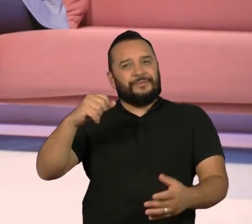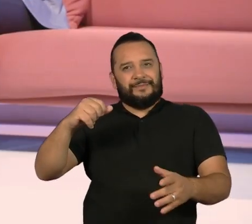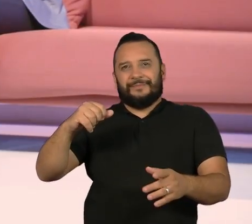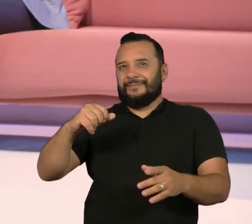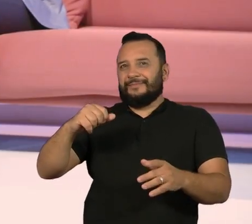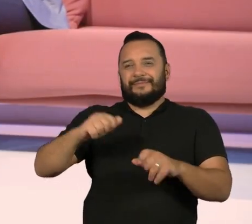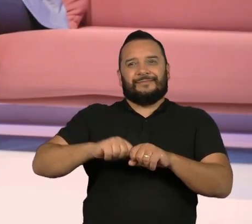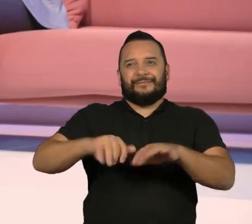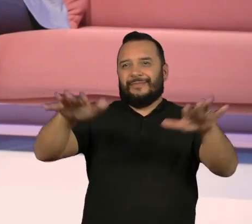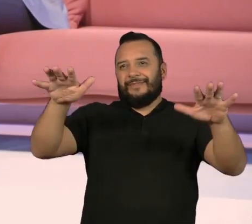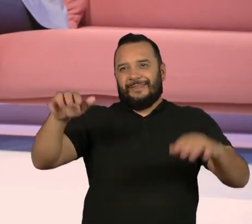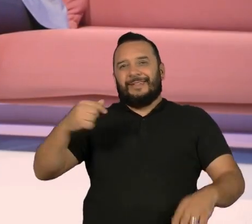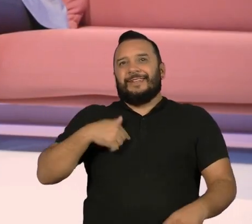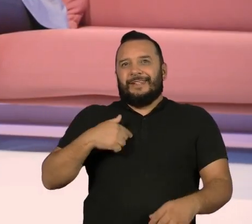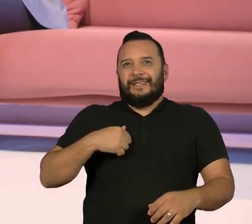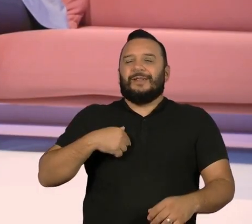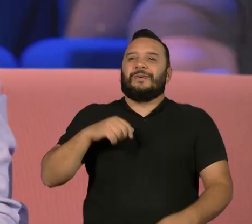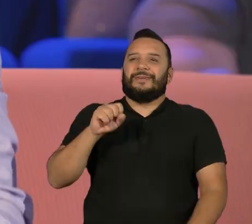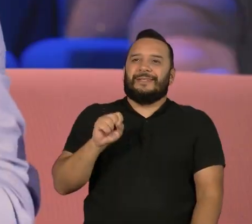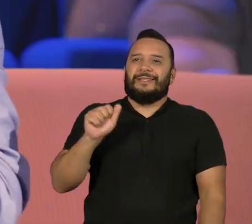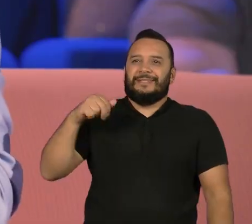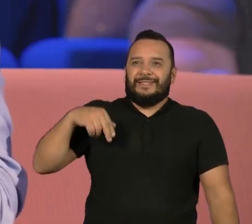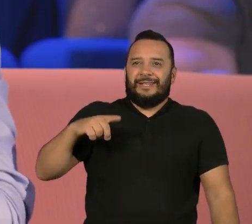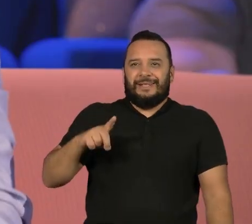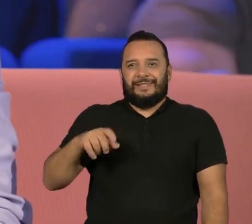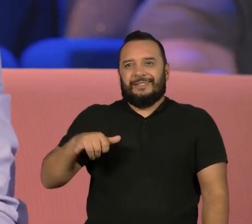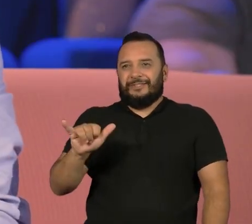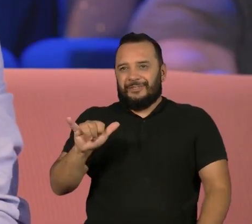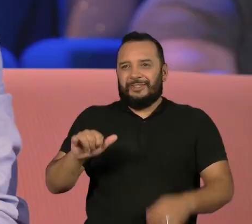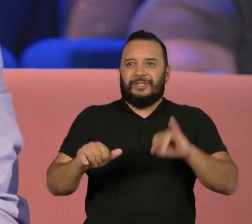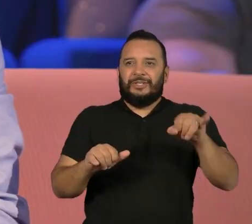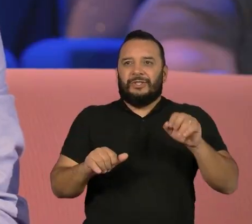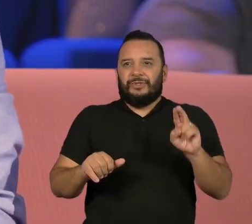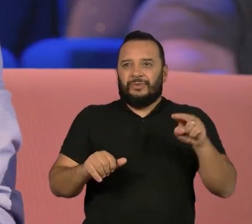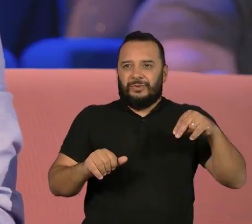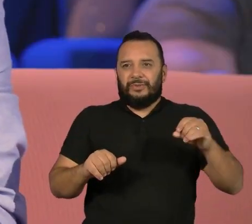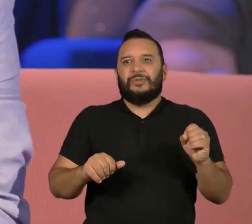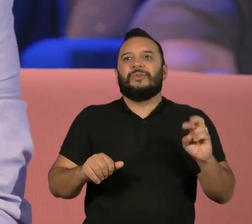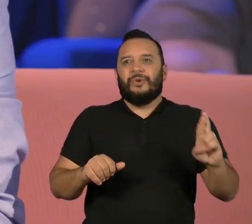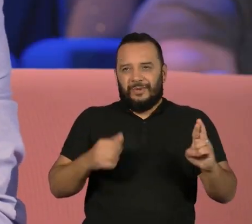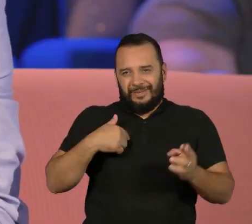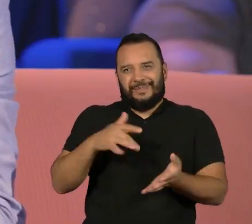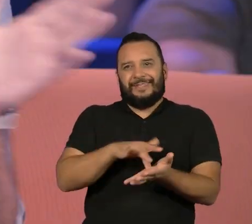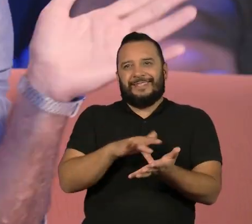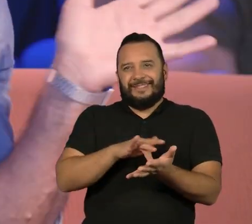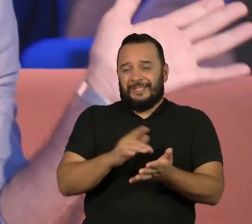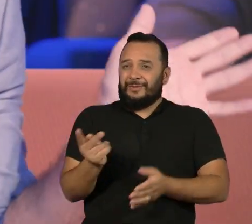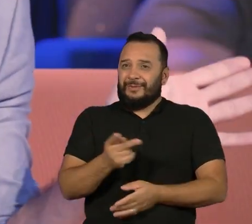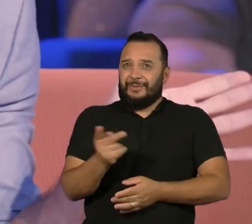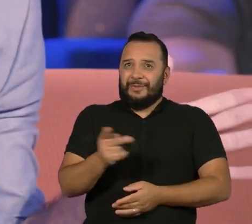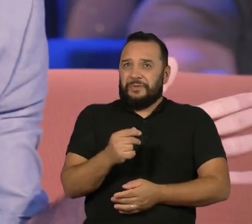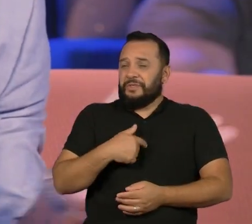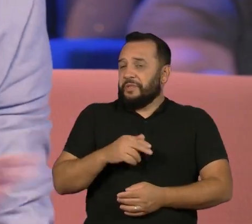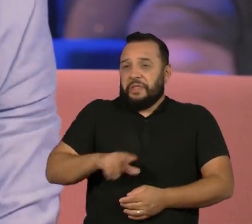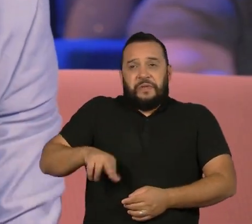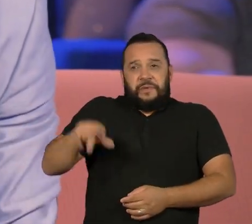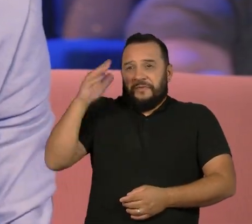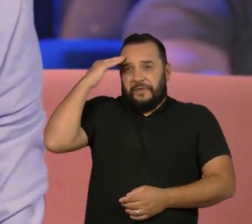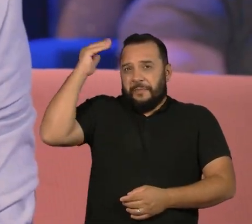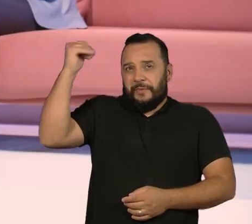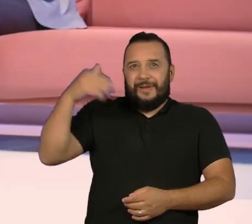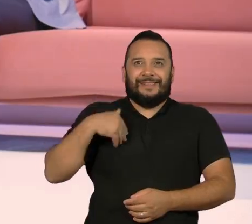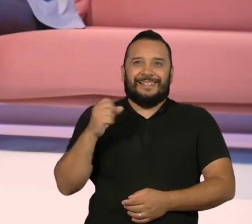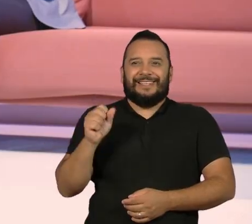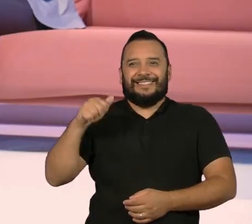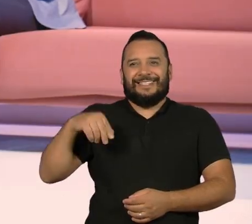fui dançar com a Sandy, com o Júnior, então esse foi meu primeiro grande contrato como bailarino. foi dançando com uma dupla nada famosa, Sandy